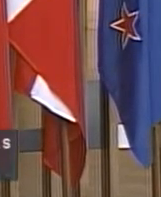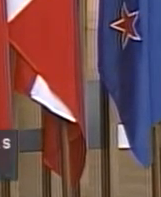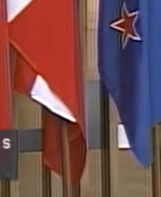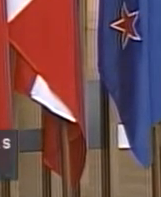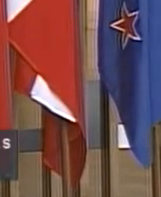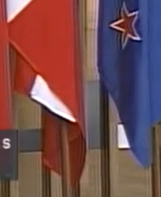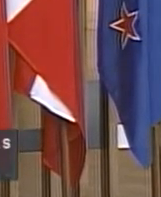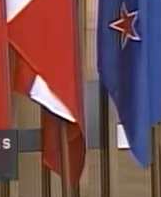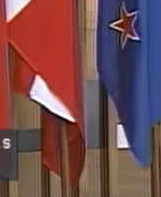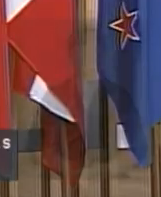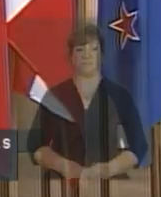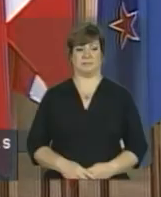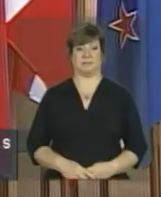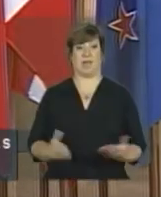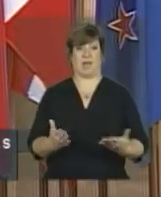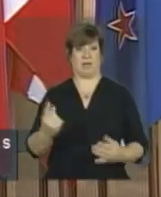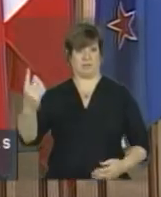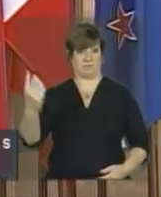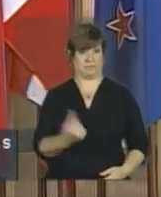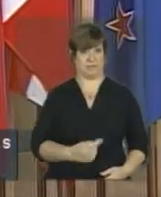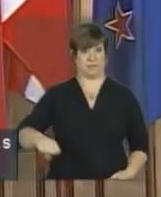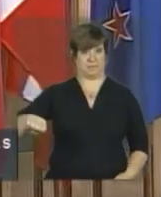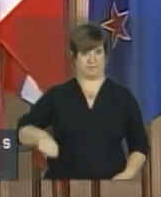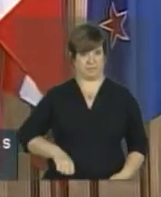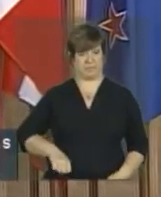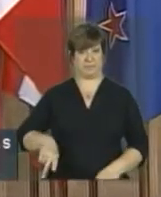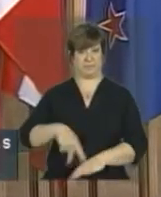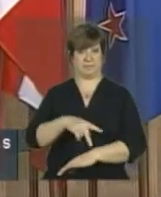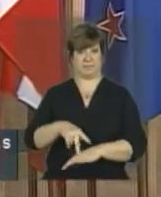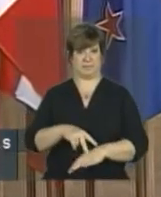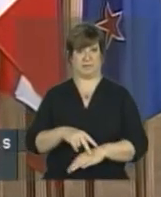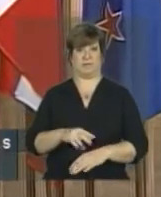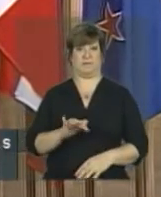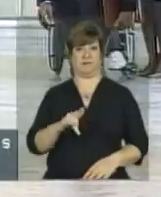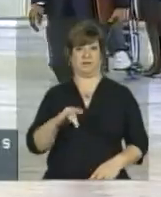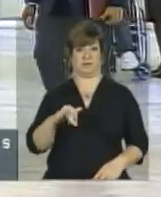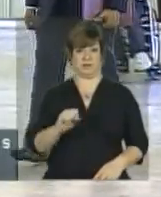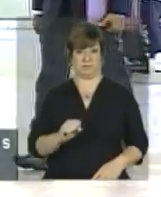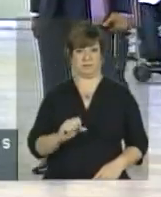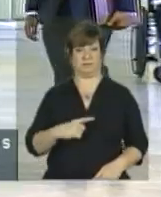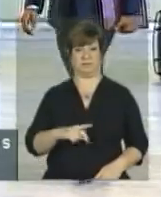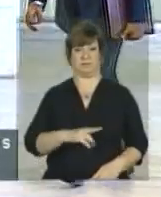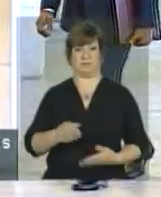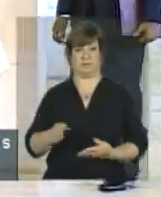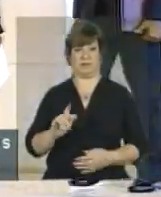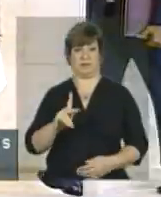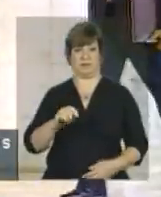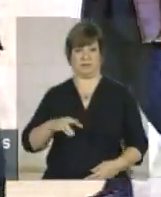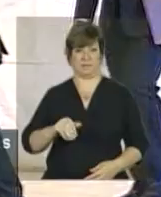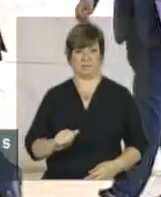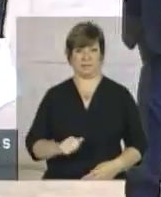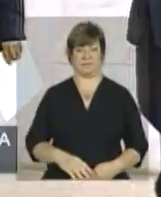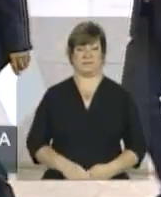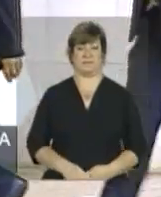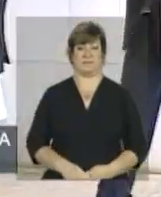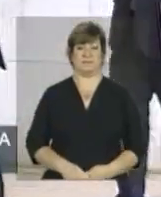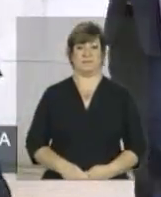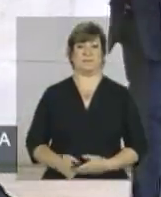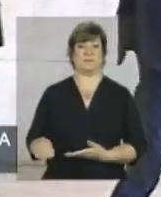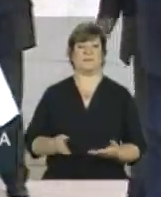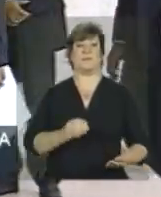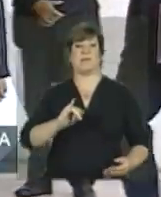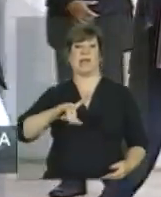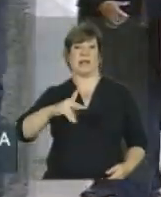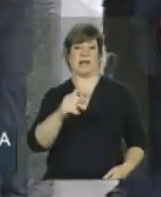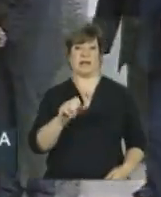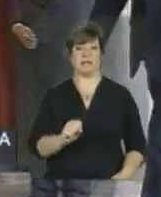Embaixador da República de Fiji, senhor Kama Tuikilakila Tuiloma. As Ilhas